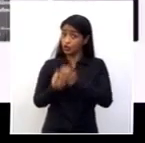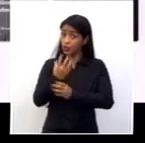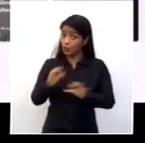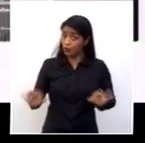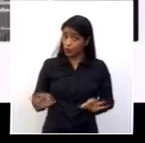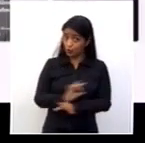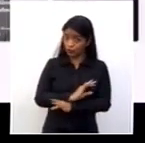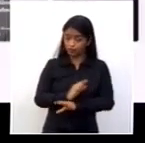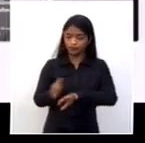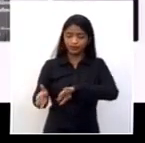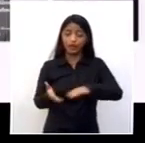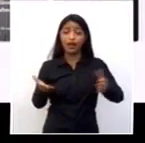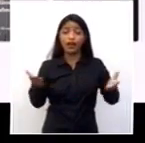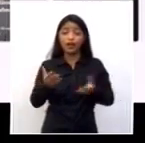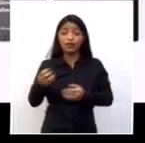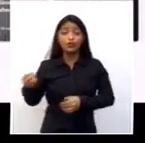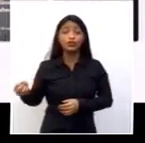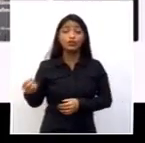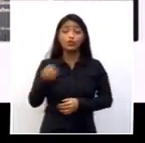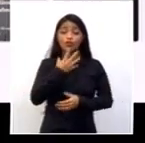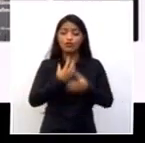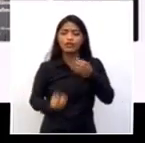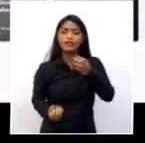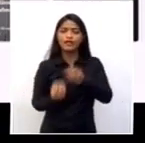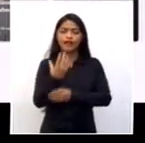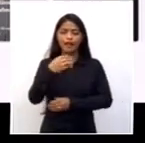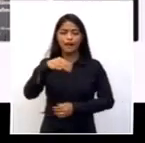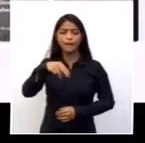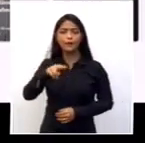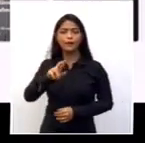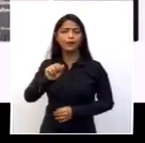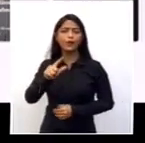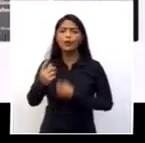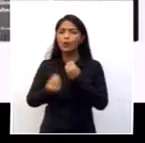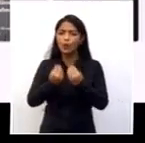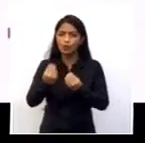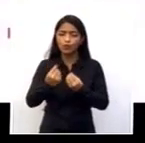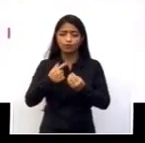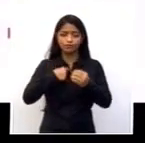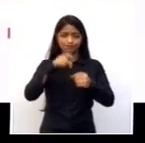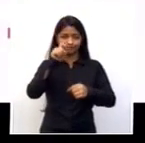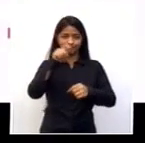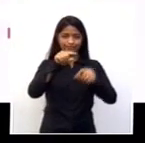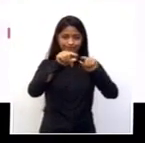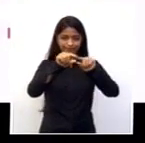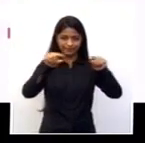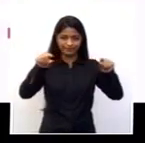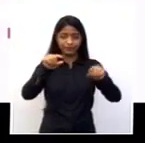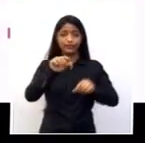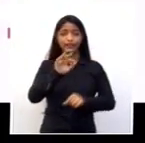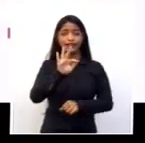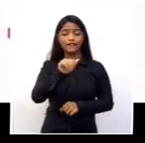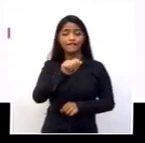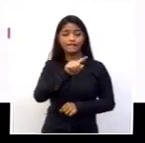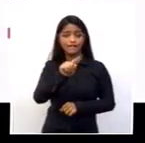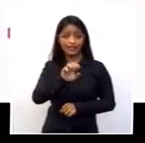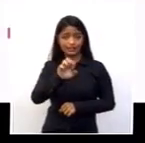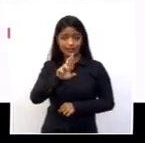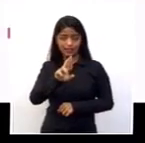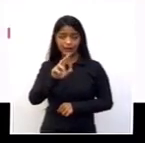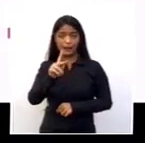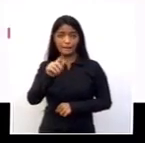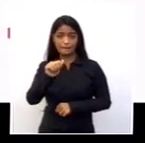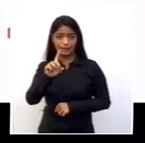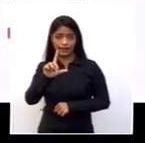Agora, a gente vai criar um mural do zero. Então, eu venho aqui nessa opção, fazer um Padlet. Aí, aqui eu escolho o tipo. Eu vou